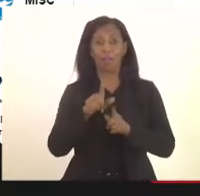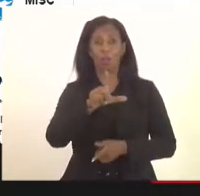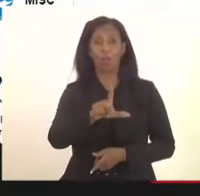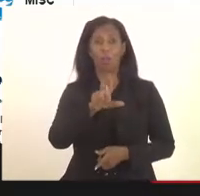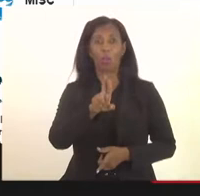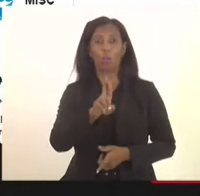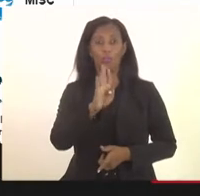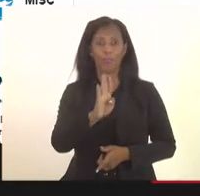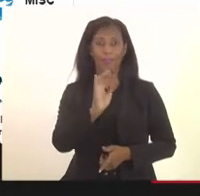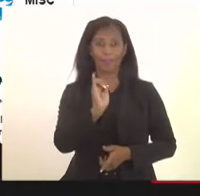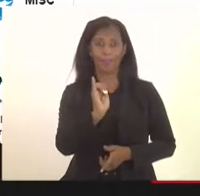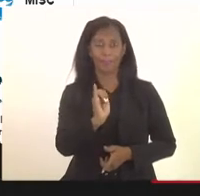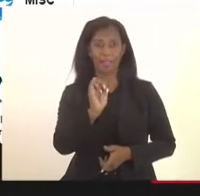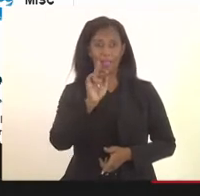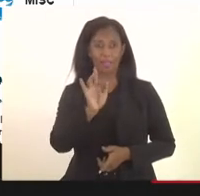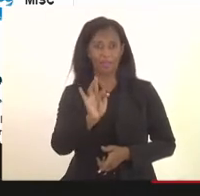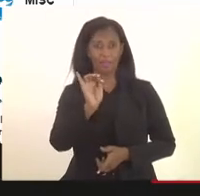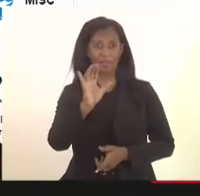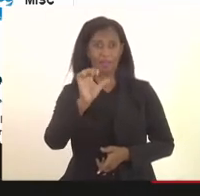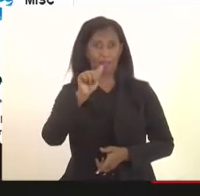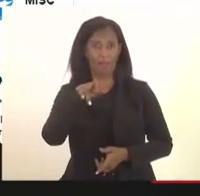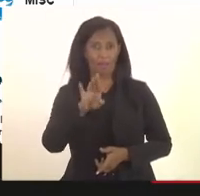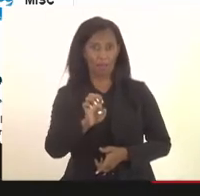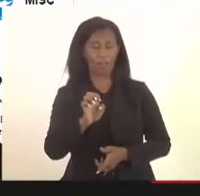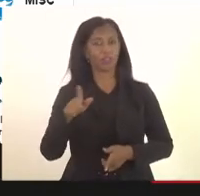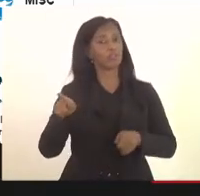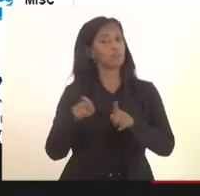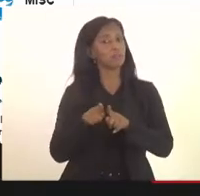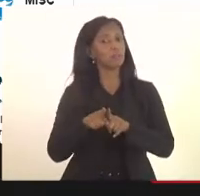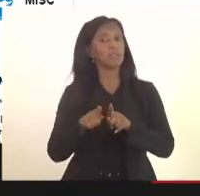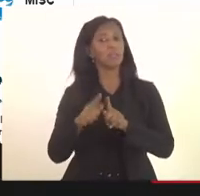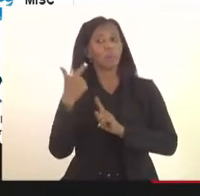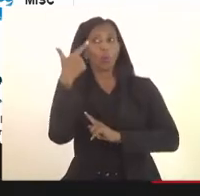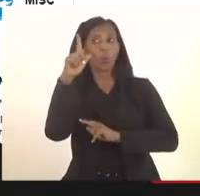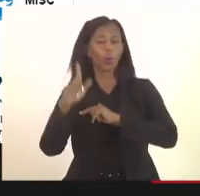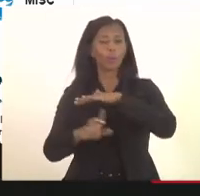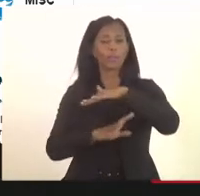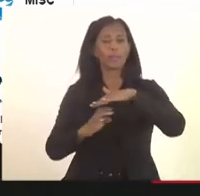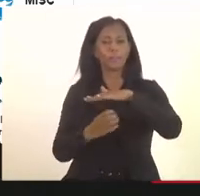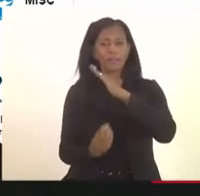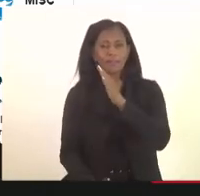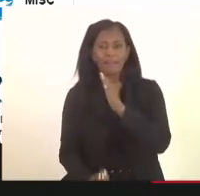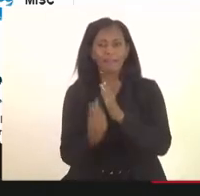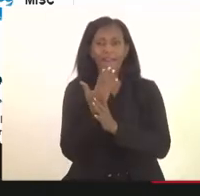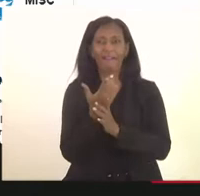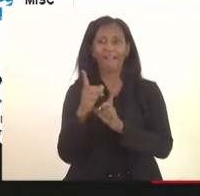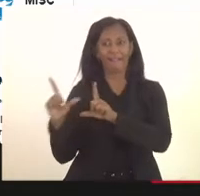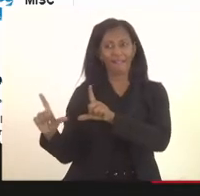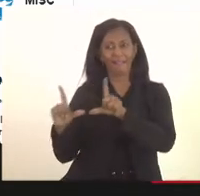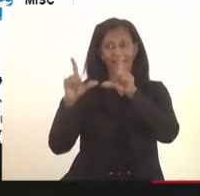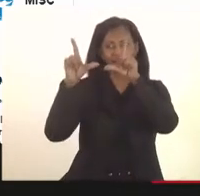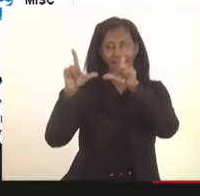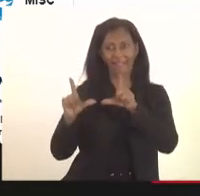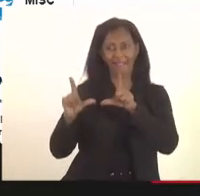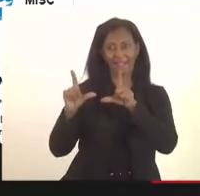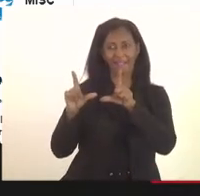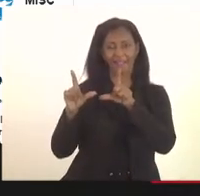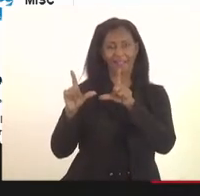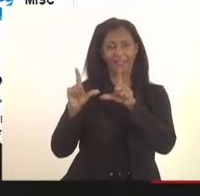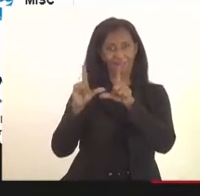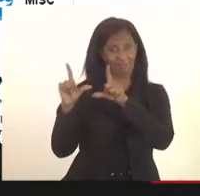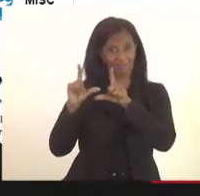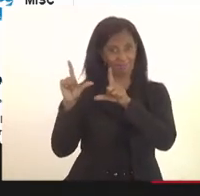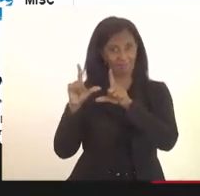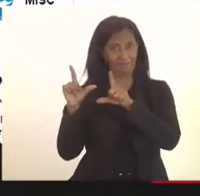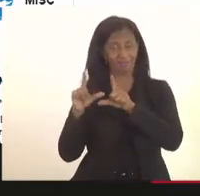essa planta em Contagem. E também uma outra empresa que vai aparecer aqui no quadro mais à esquerda, nesse